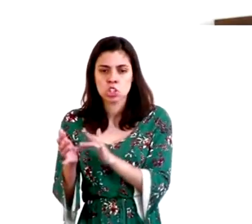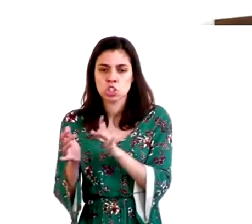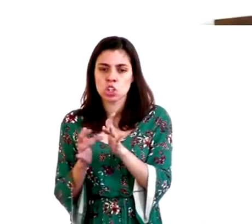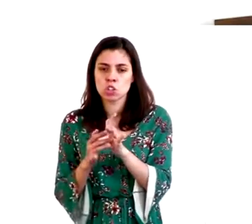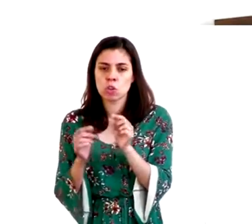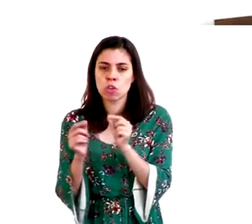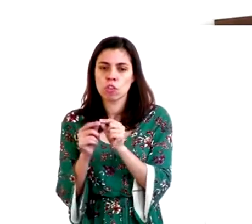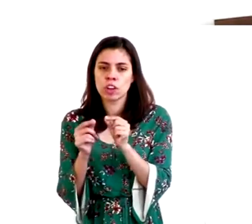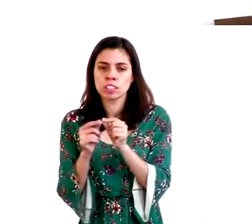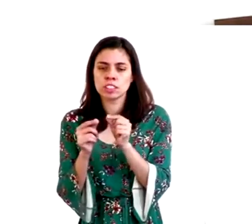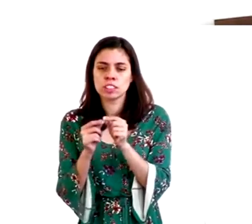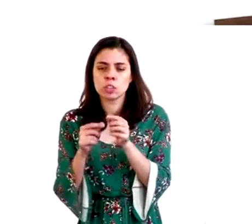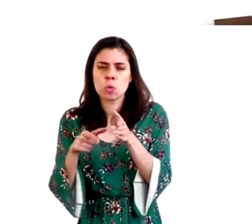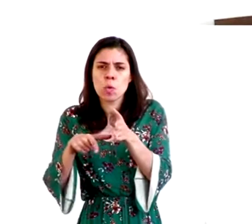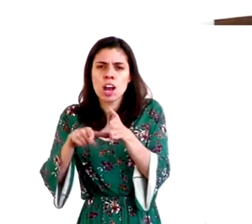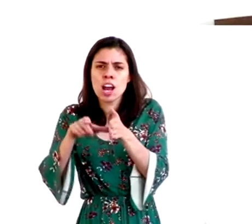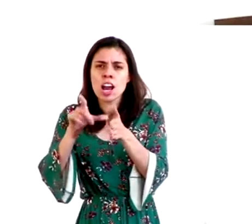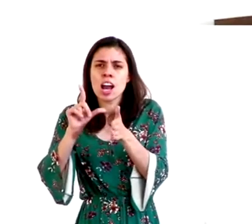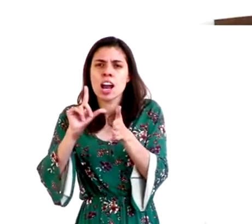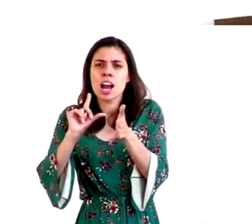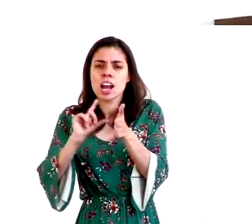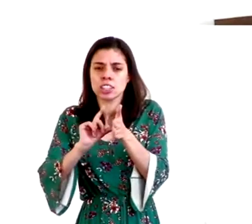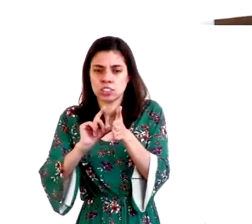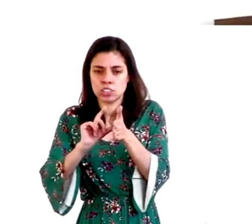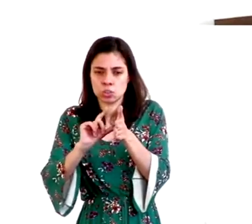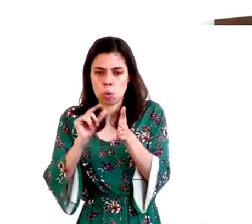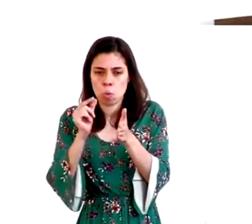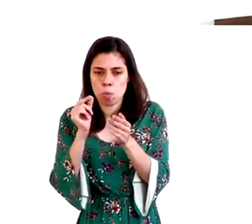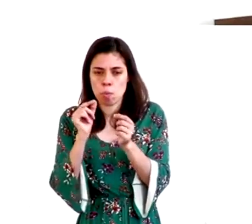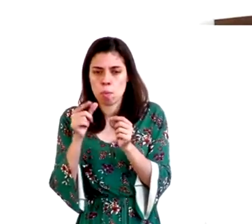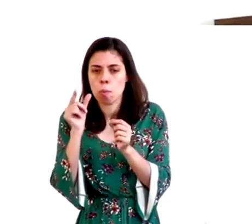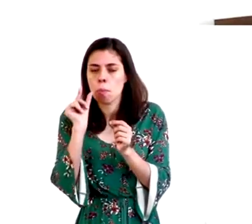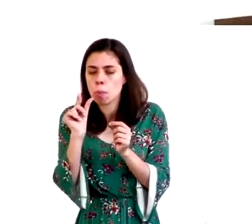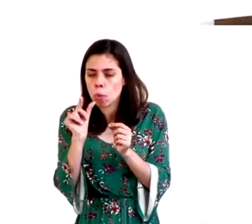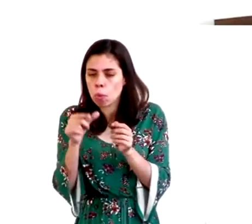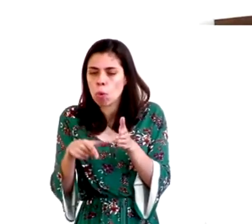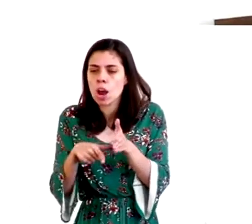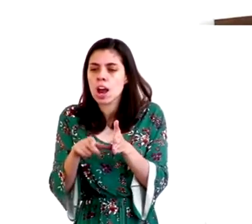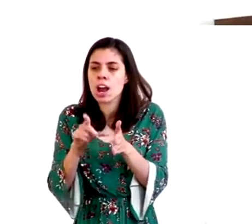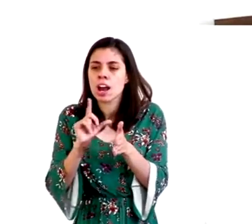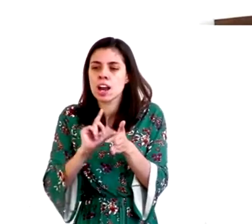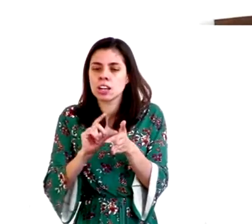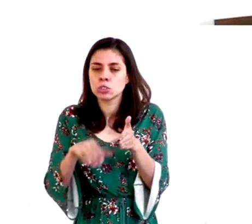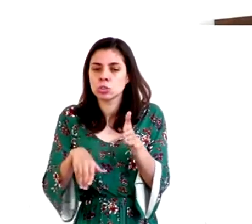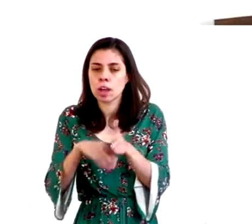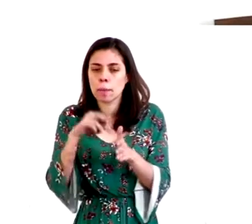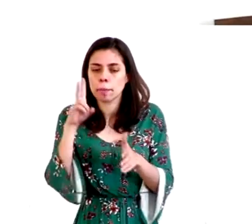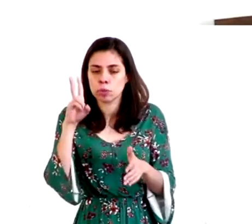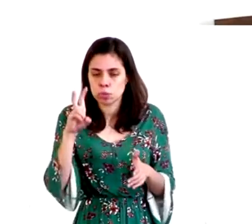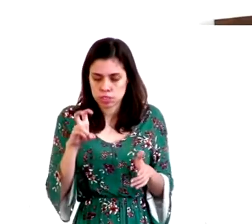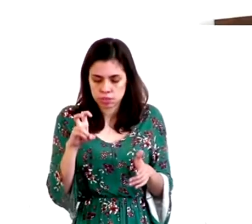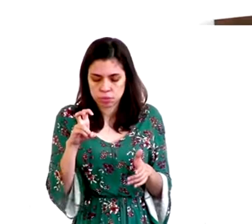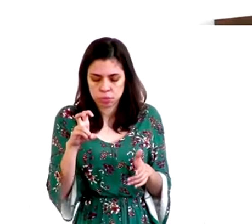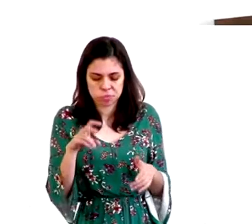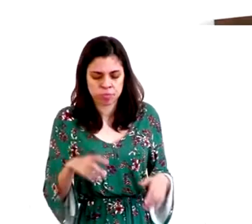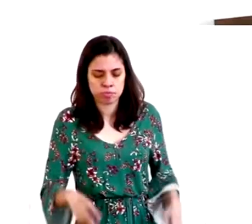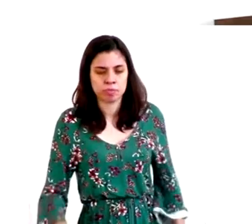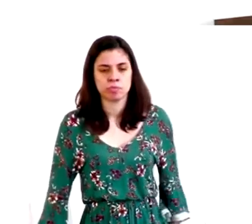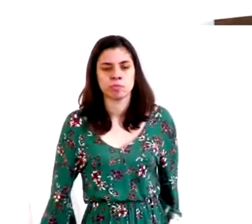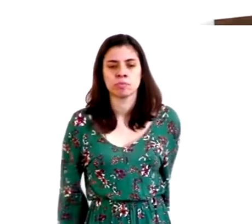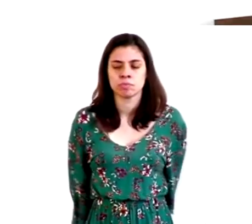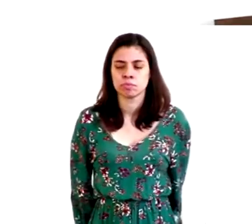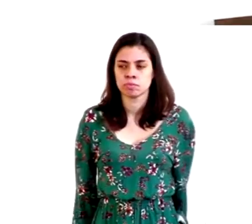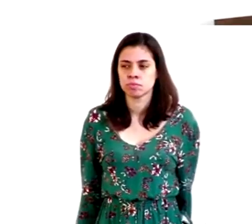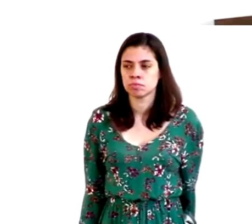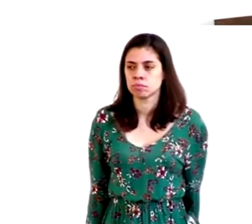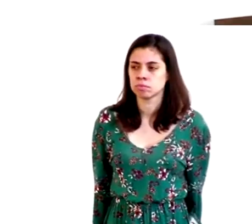texto, perceber aquilo que está acontecendo na redondeza do capítulo 5 de